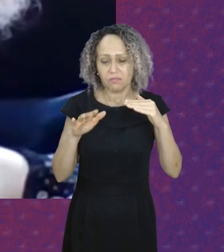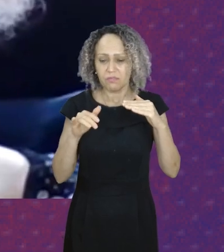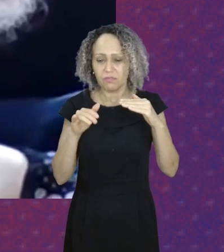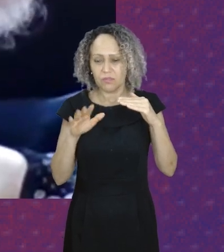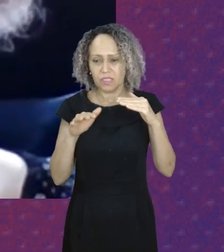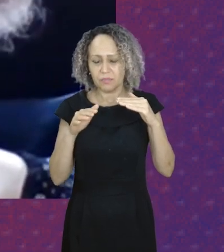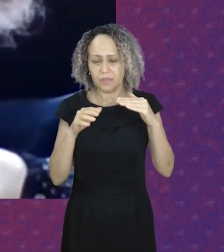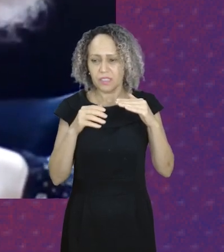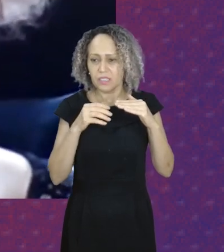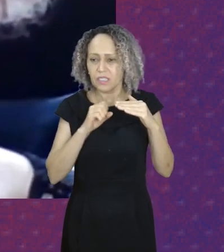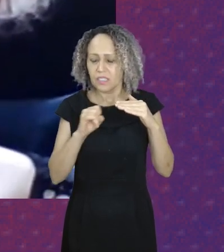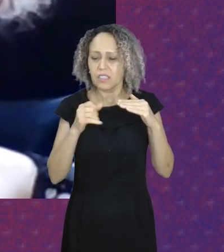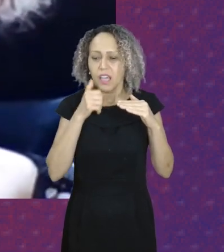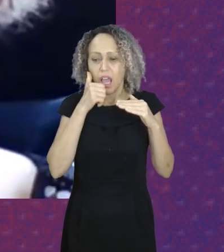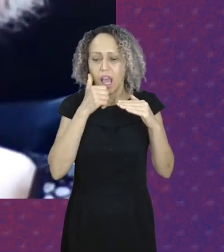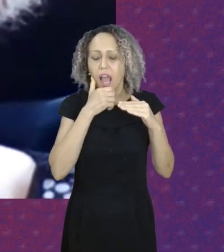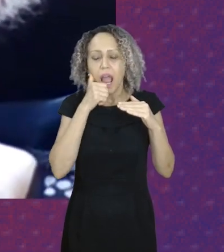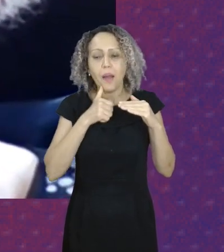32% a pena.